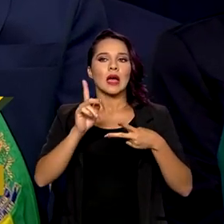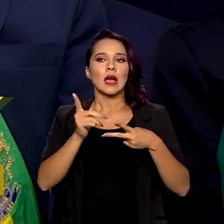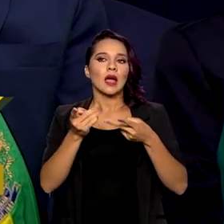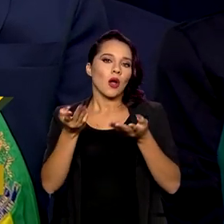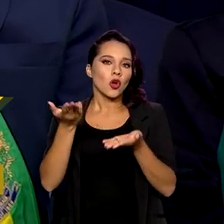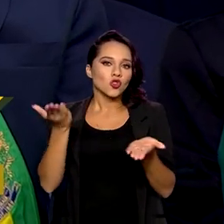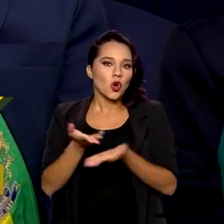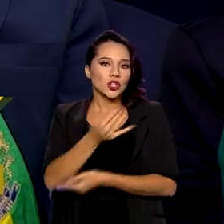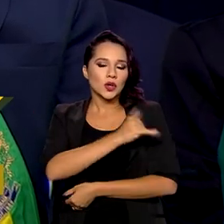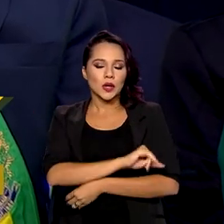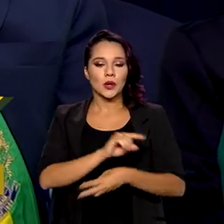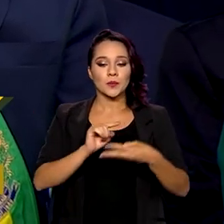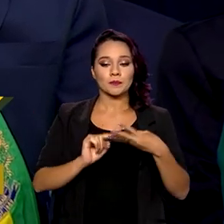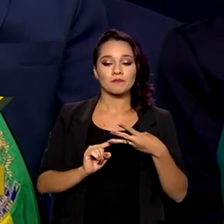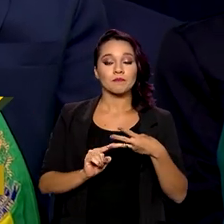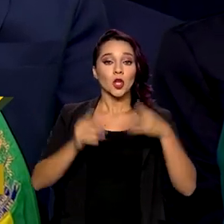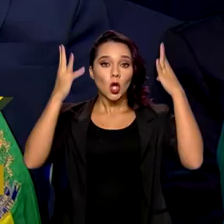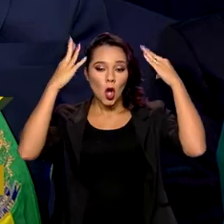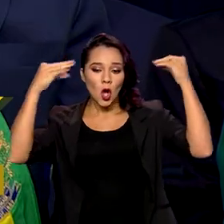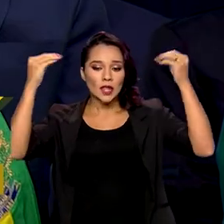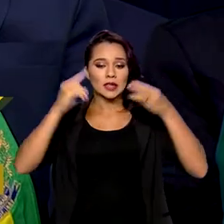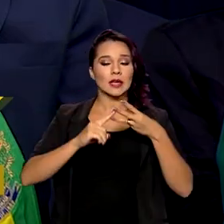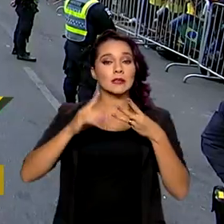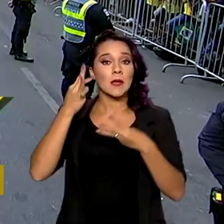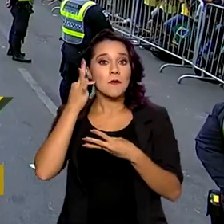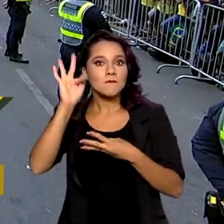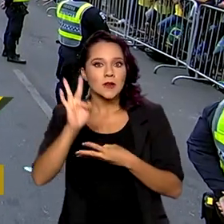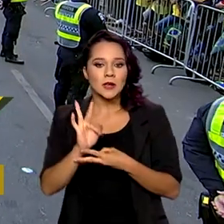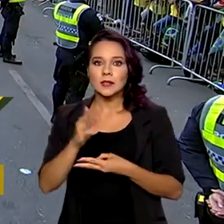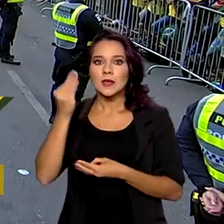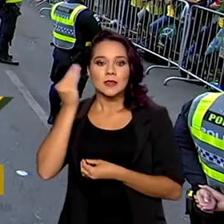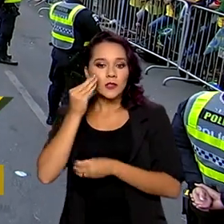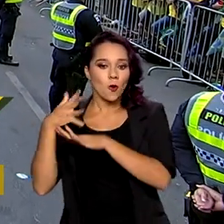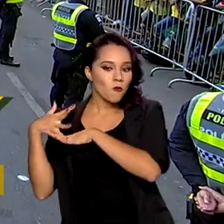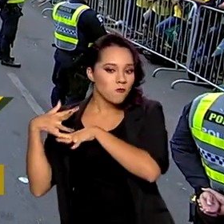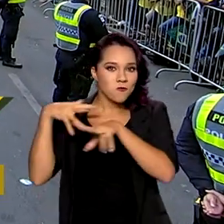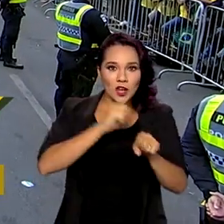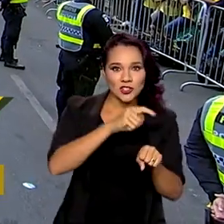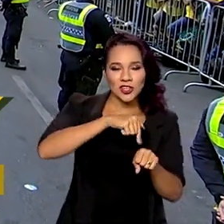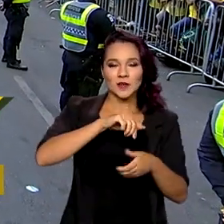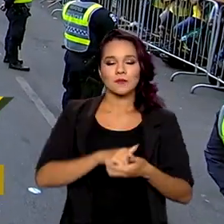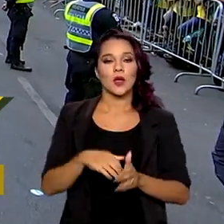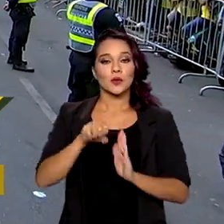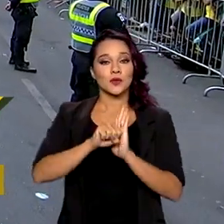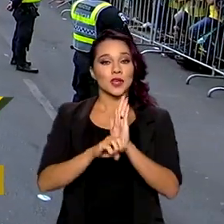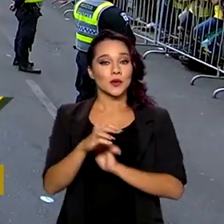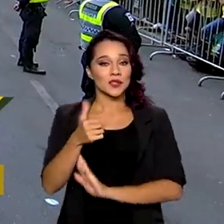Janeiro. Na de França... holandeses, de franceses, né, comandante? Exatamente. No século XVII,